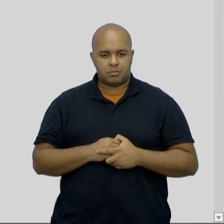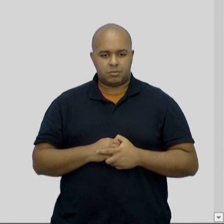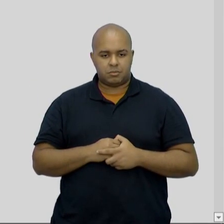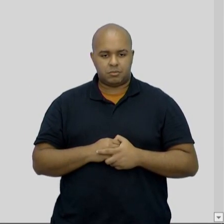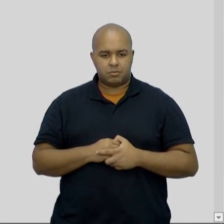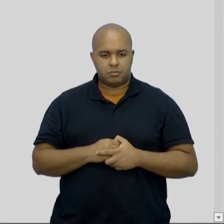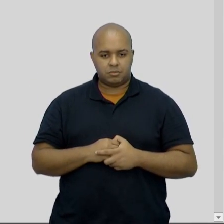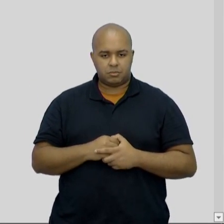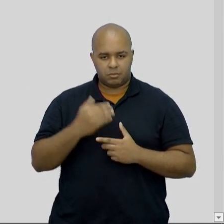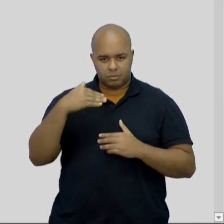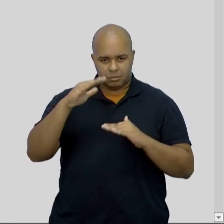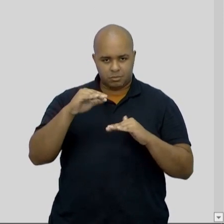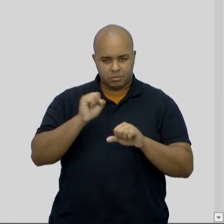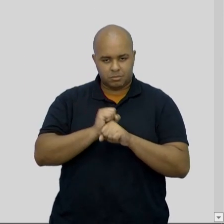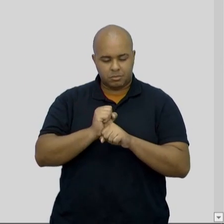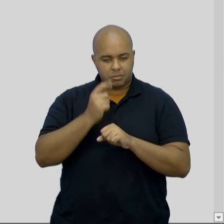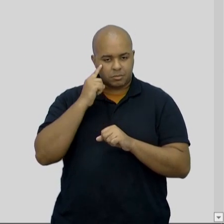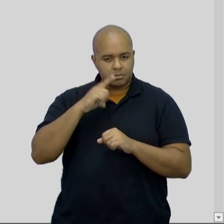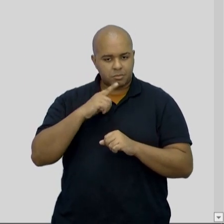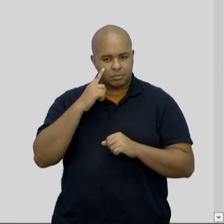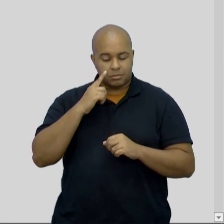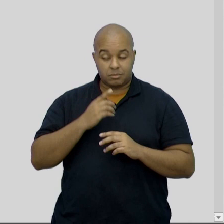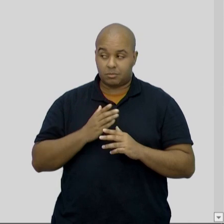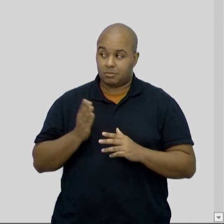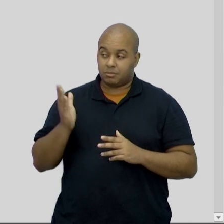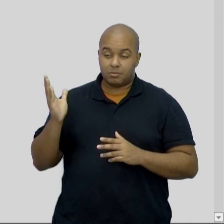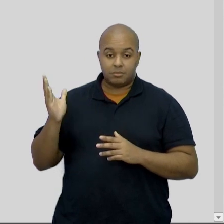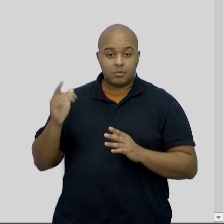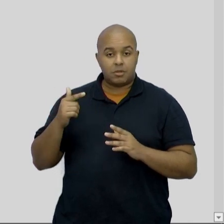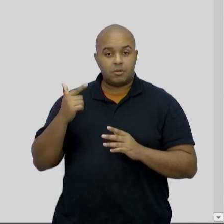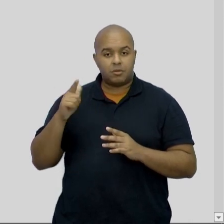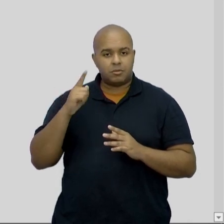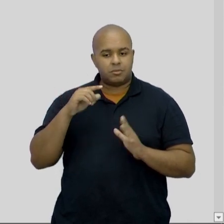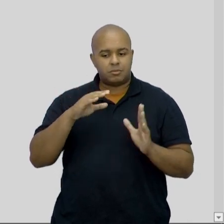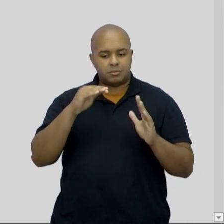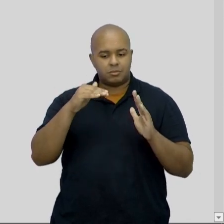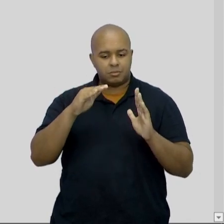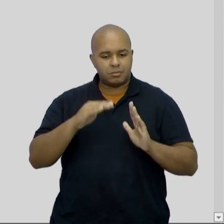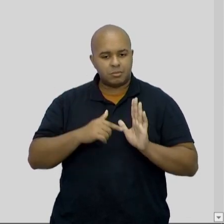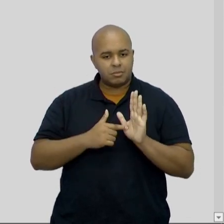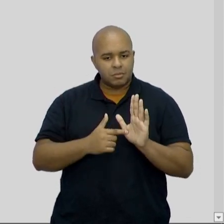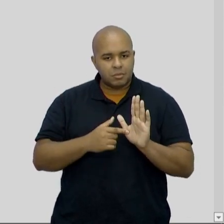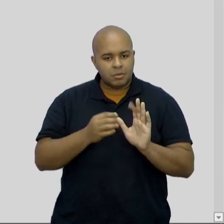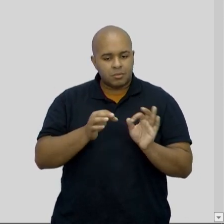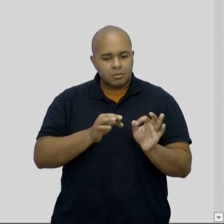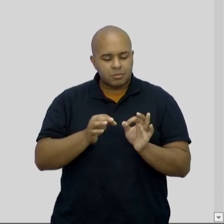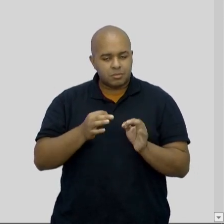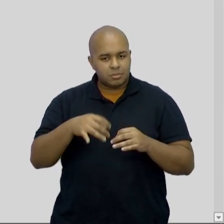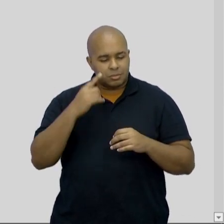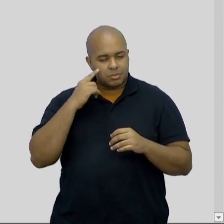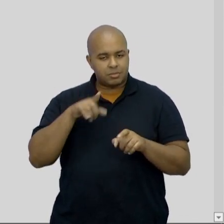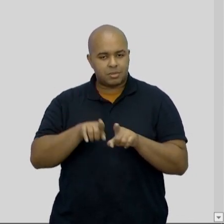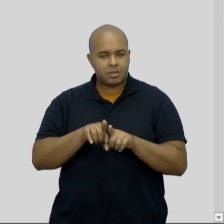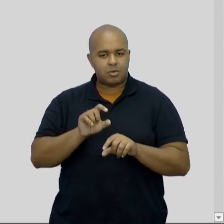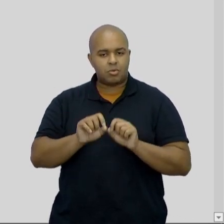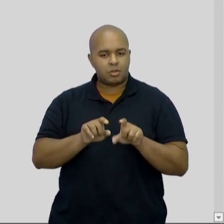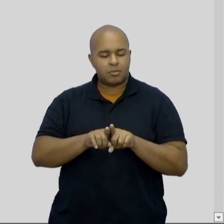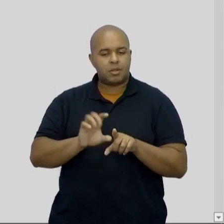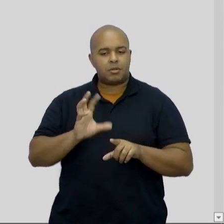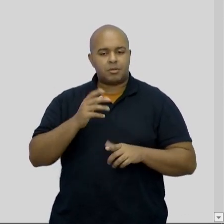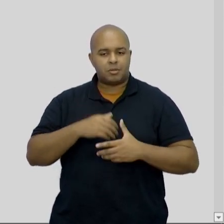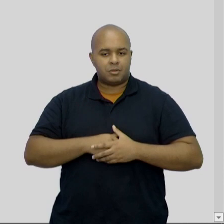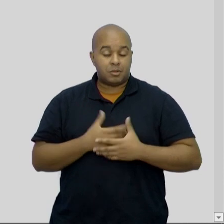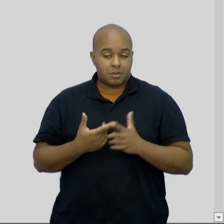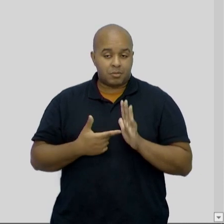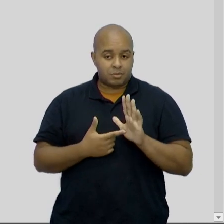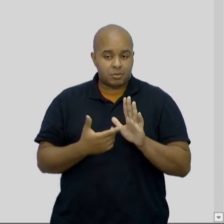Não, em cima não, aqui embaixo. Então a gente vai ter o outro modo aqui mostrando a preparação, e aqui o que está acontecendo?